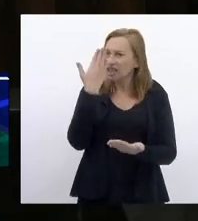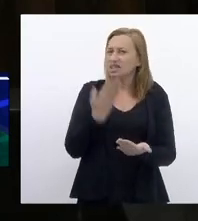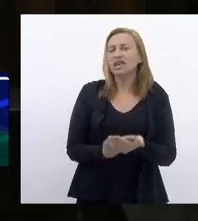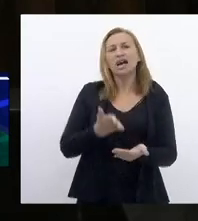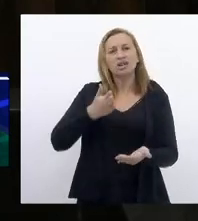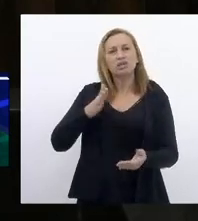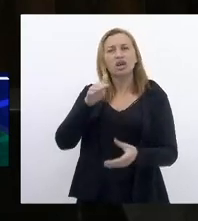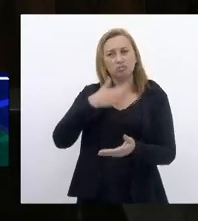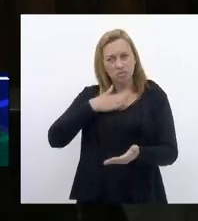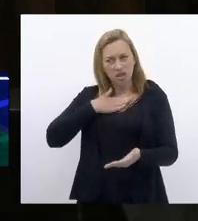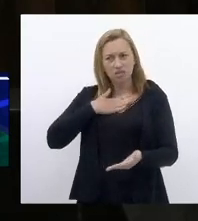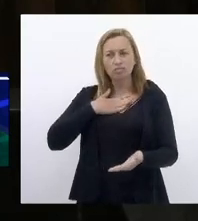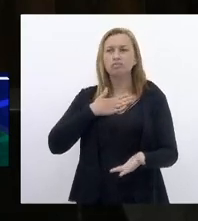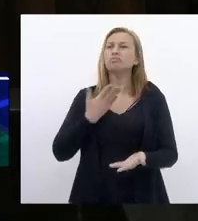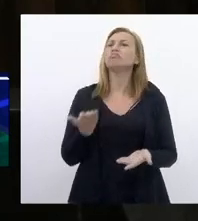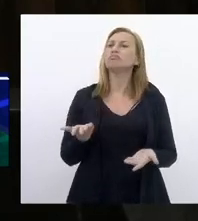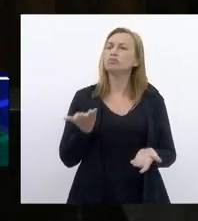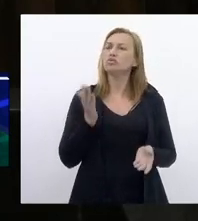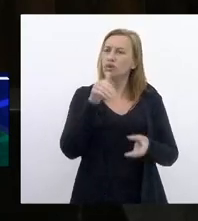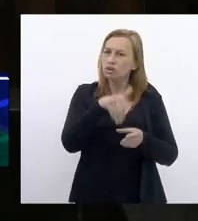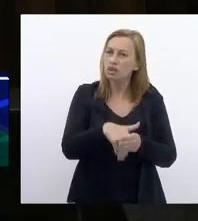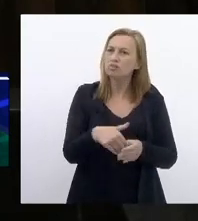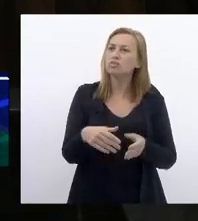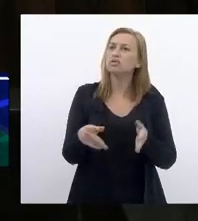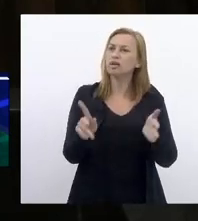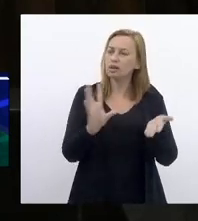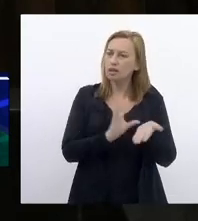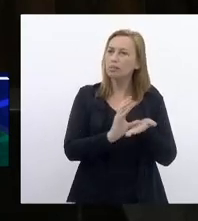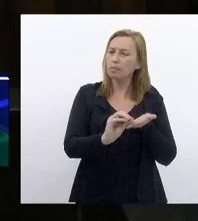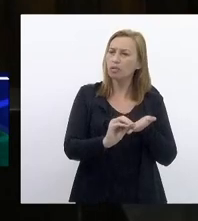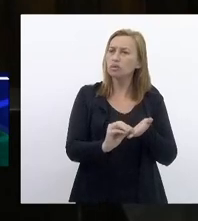nas pautas que eu defendia e que eu defendo